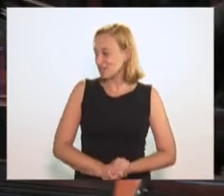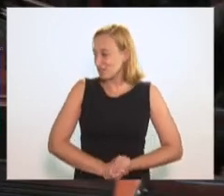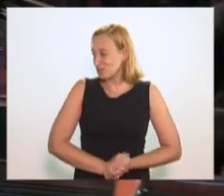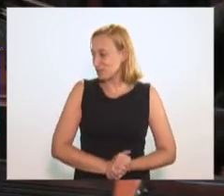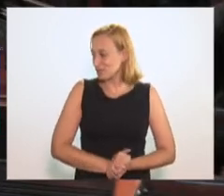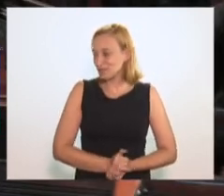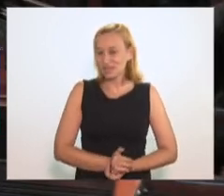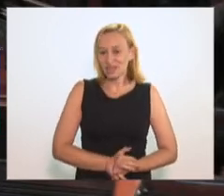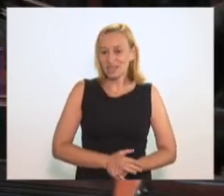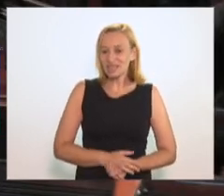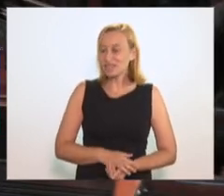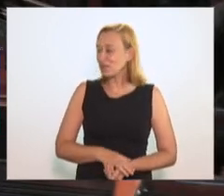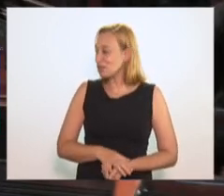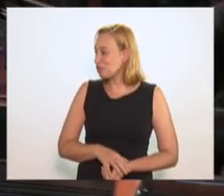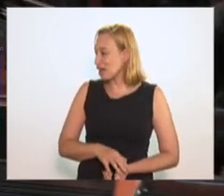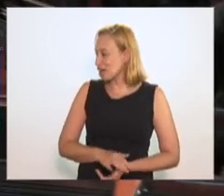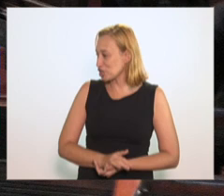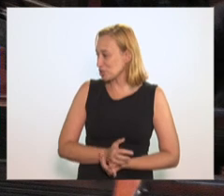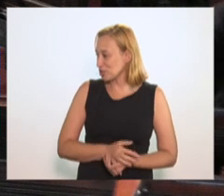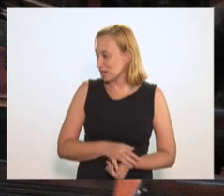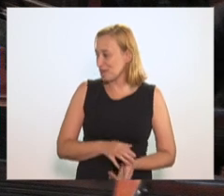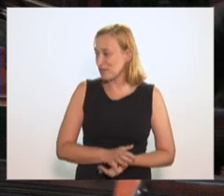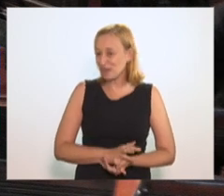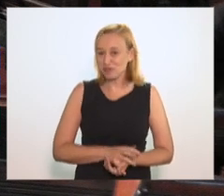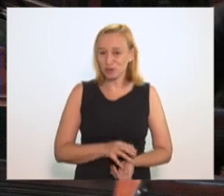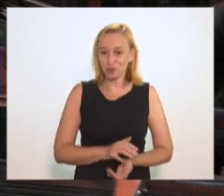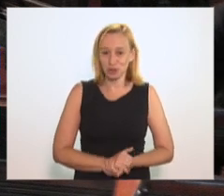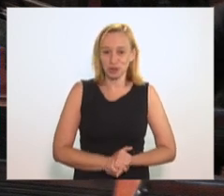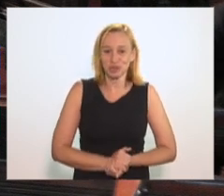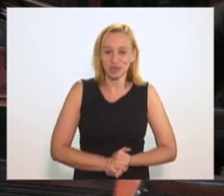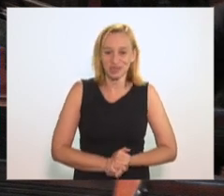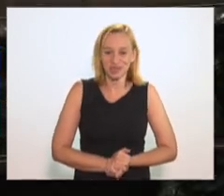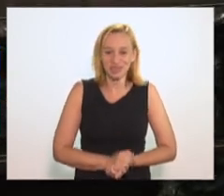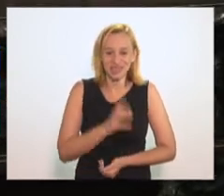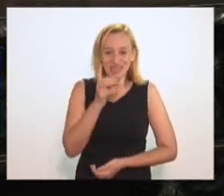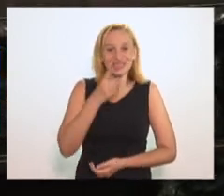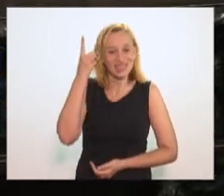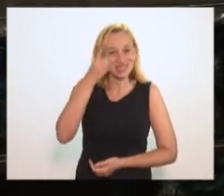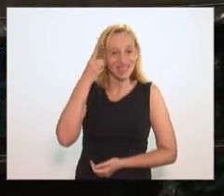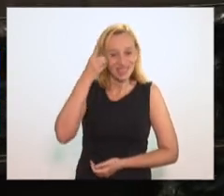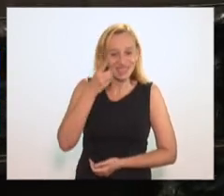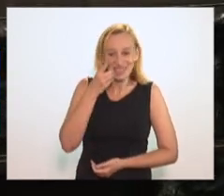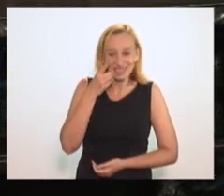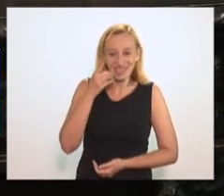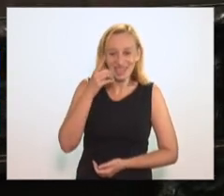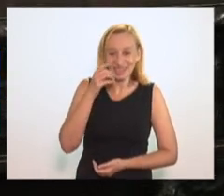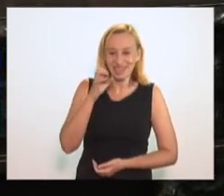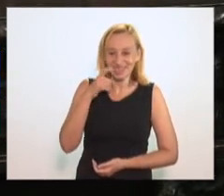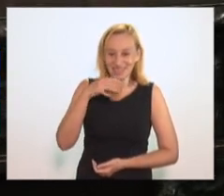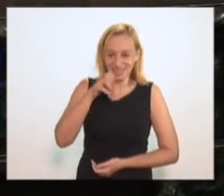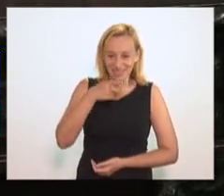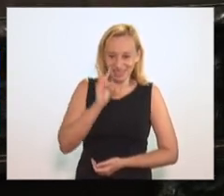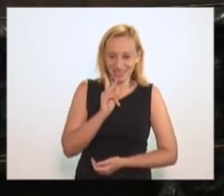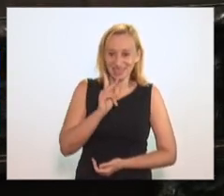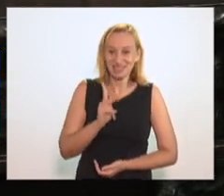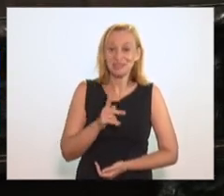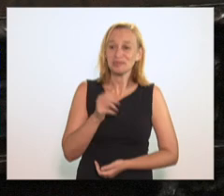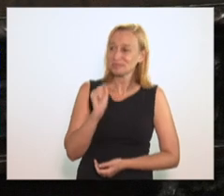aproveitei o vossa parte deputado Alexandre Kinoploch concedo a parte